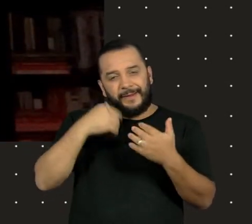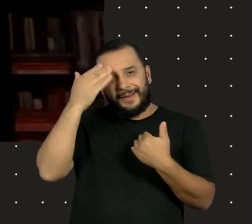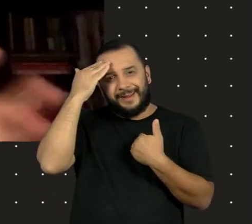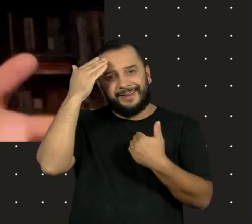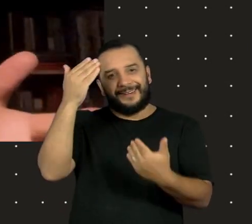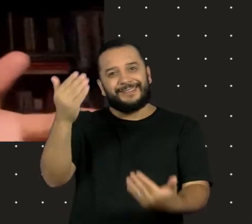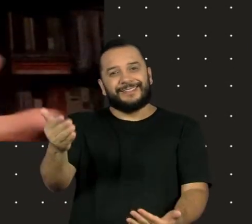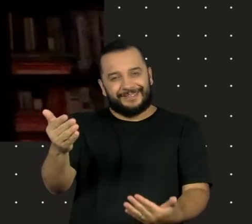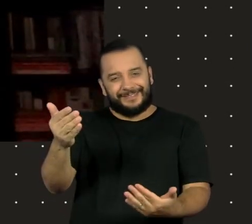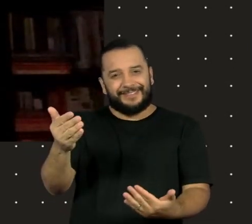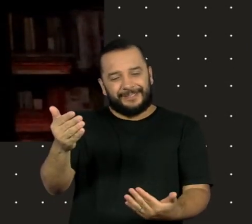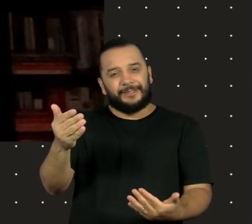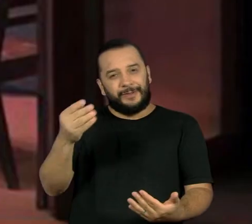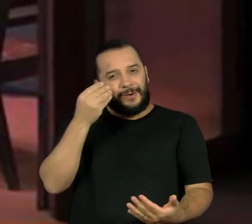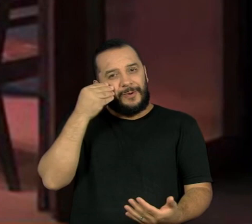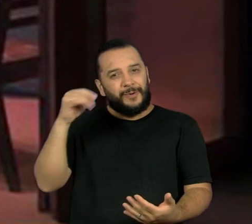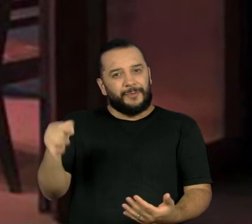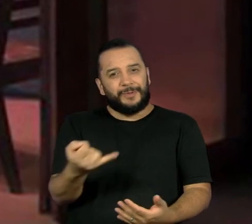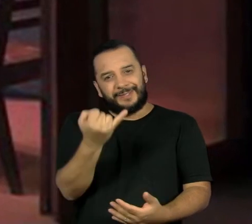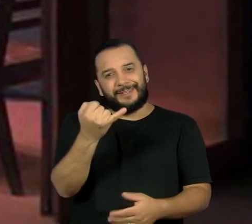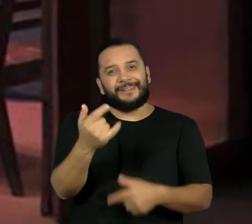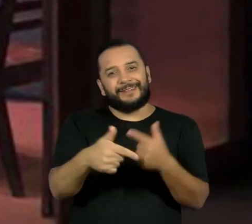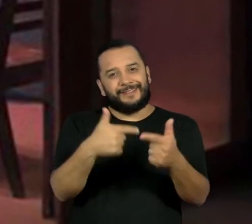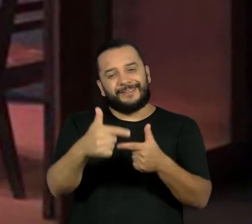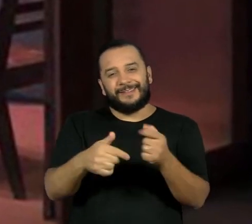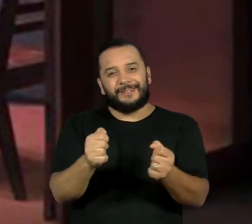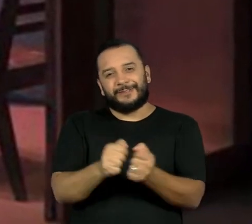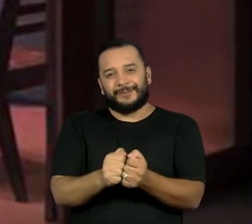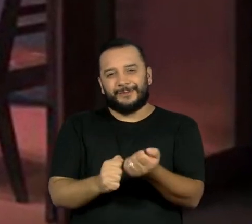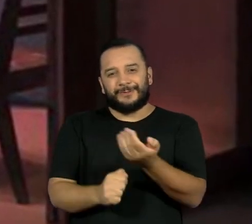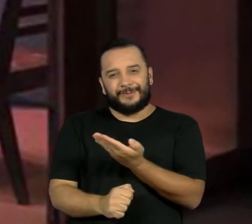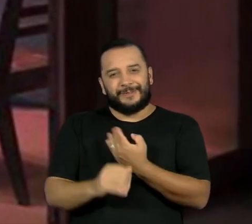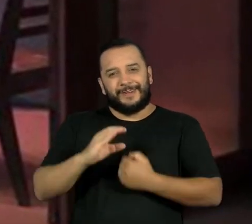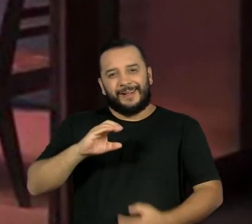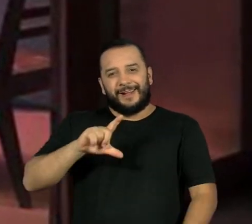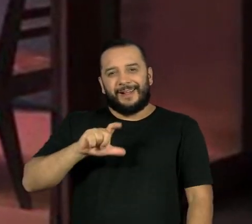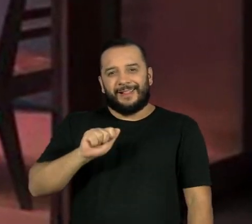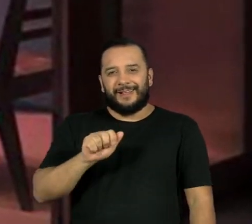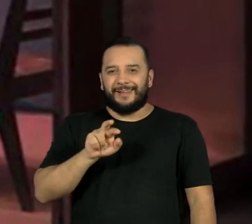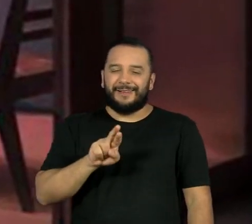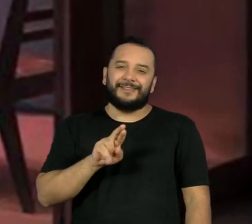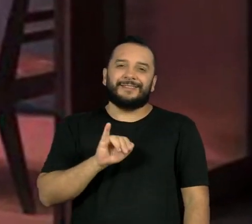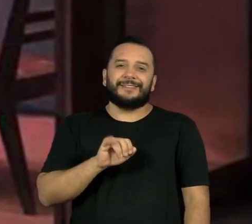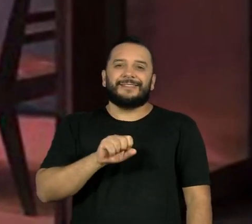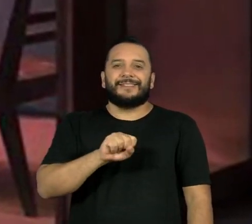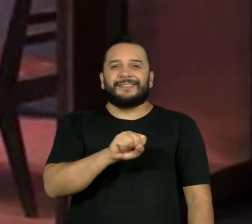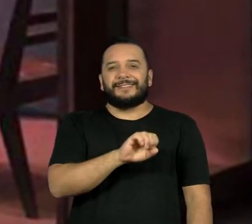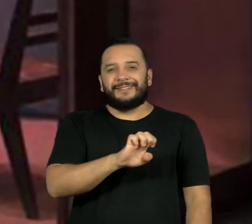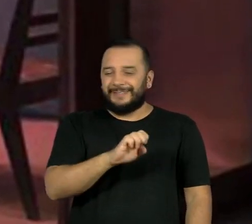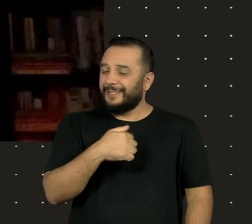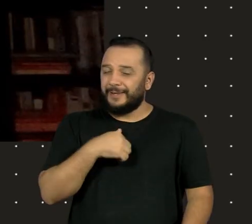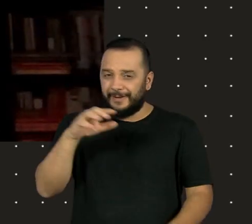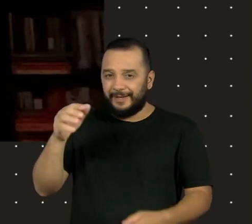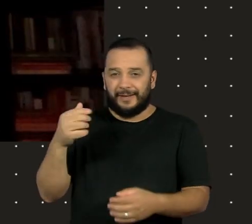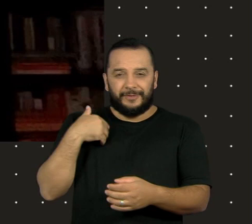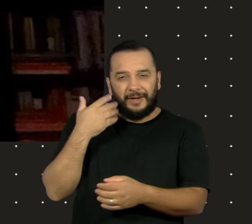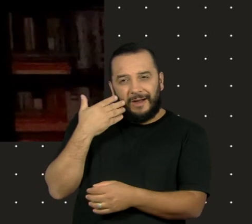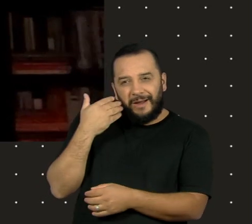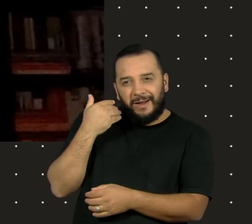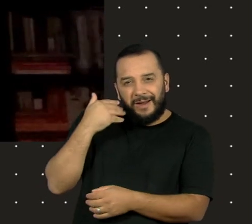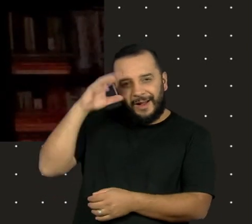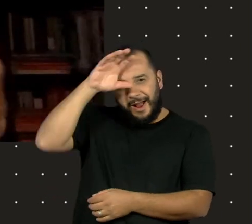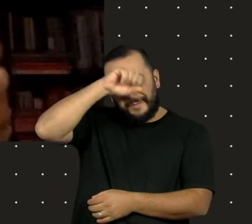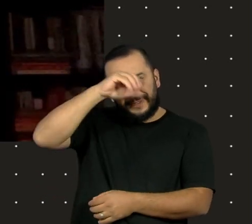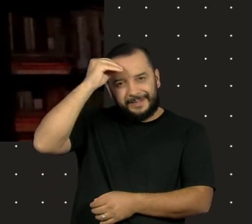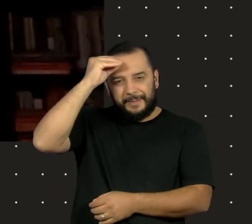oportunidade maravilhosa de cruzar minha carreira com a Clarice e aprender tanto com ela e me divertir muito com ela. Então é isso, assim,